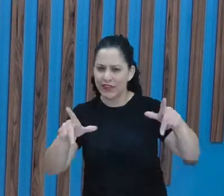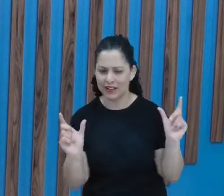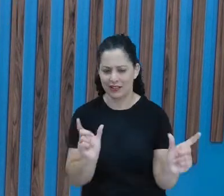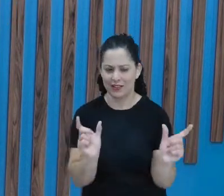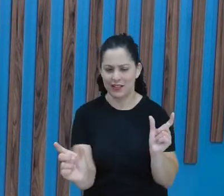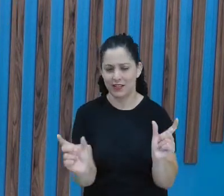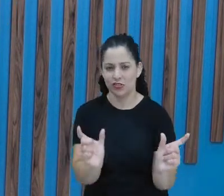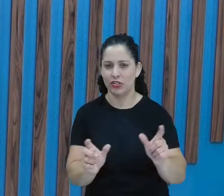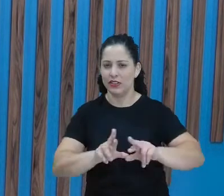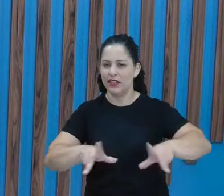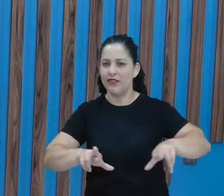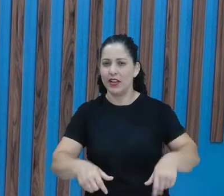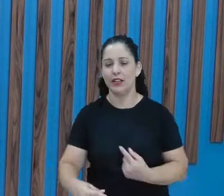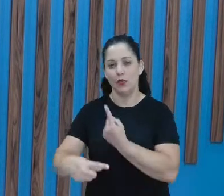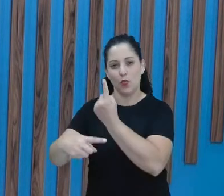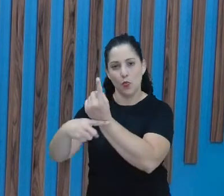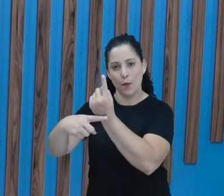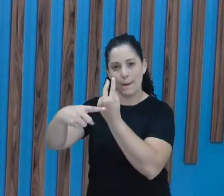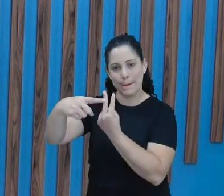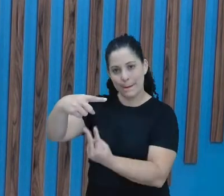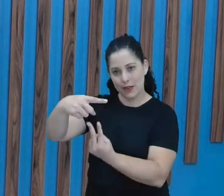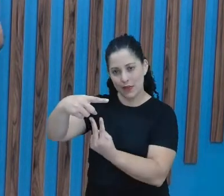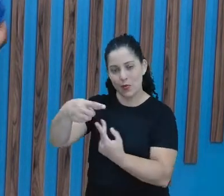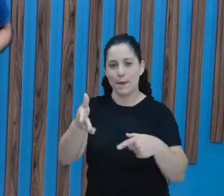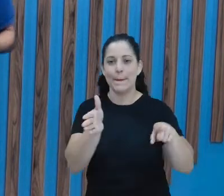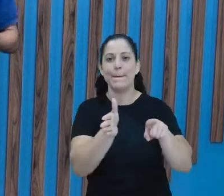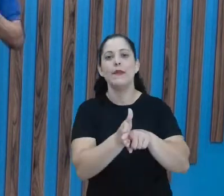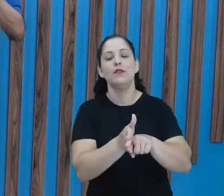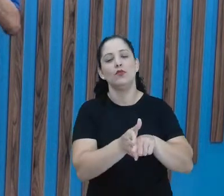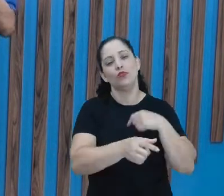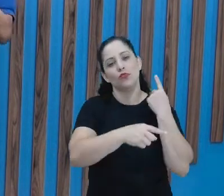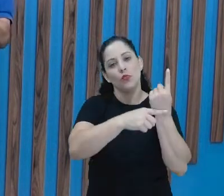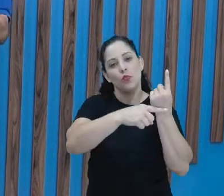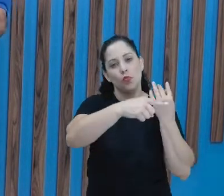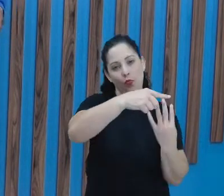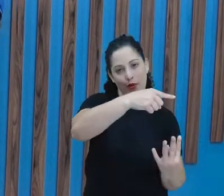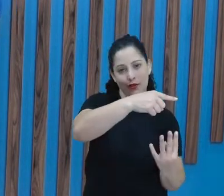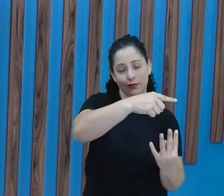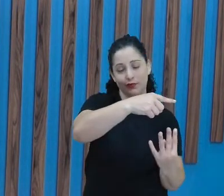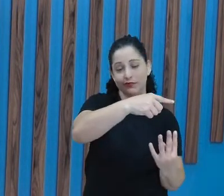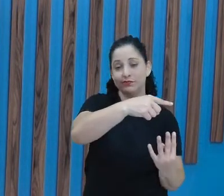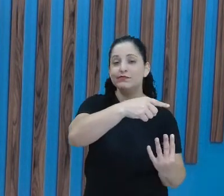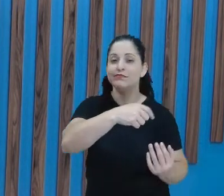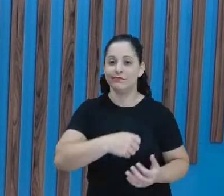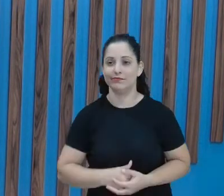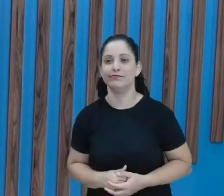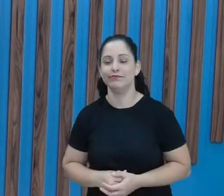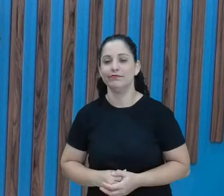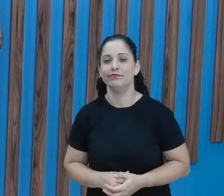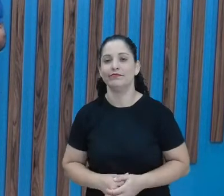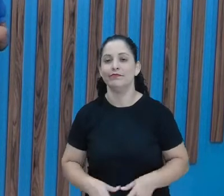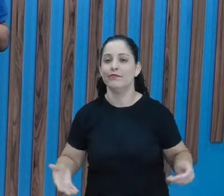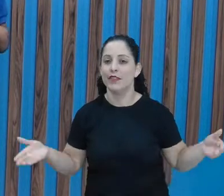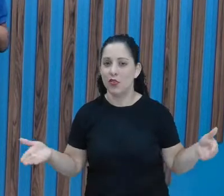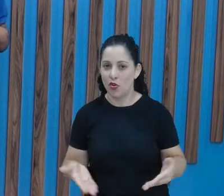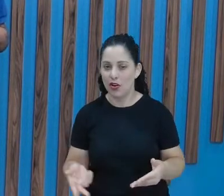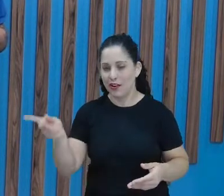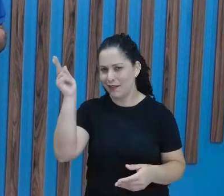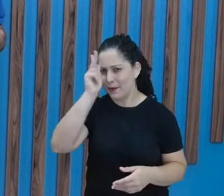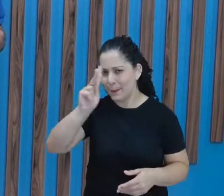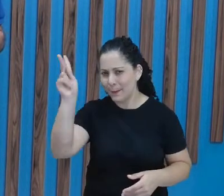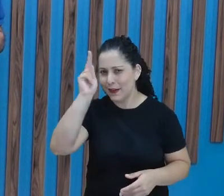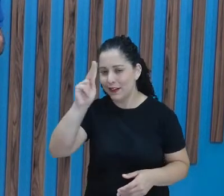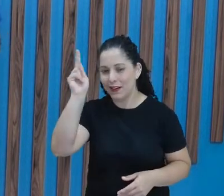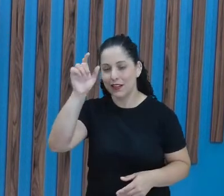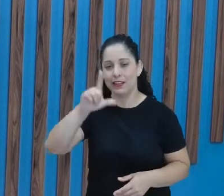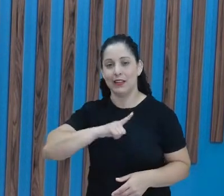diferentes. 1 meio menos 1 quarto. 1 meio menos 1 quarto. E aí, lembre-se que você